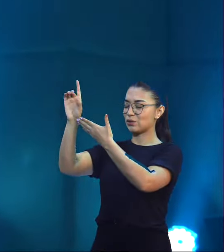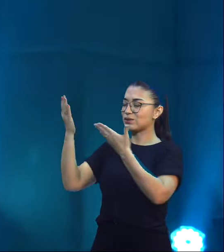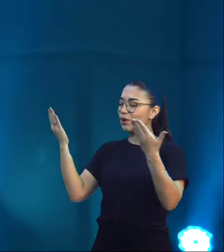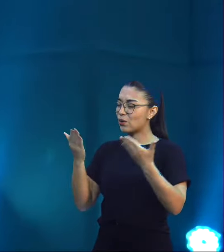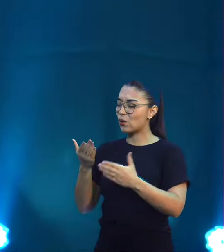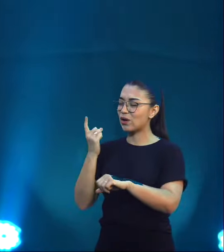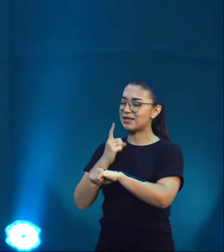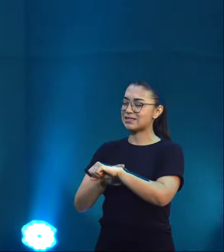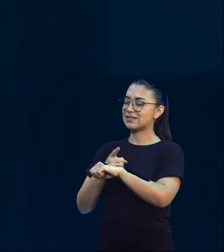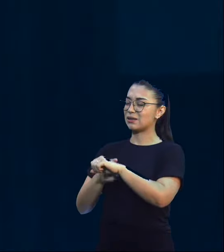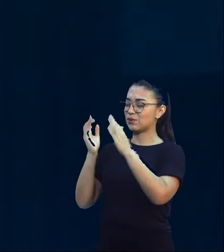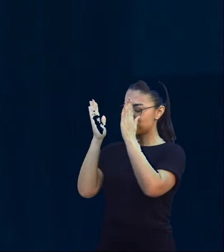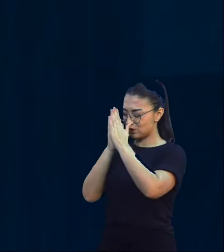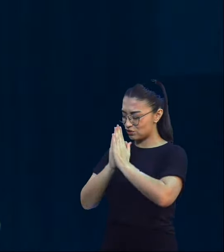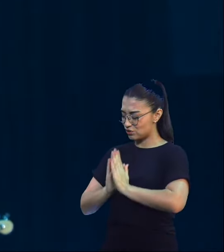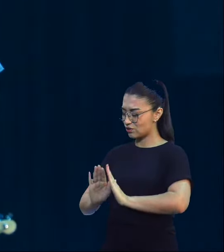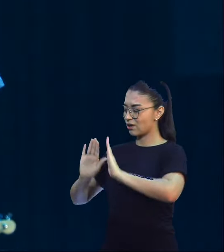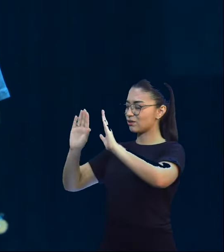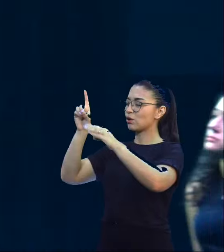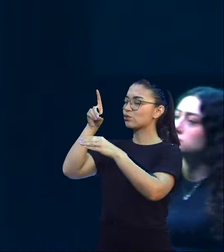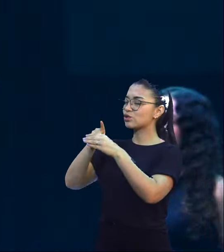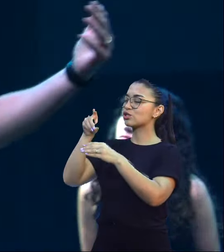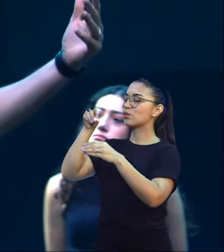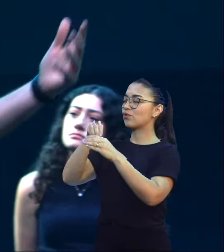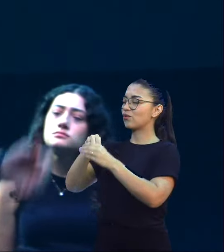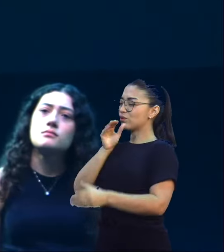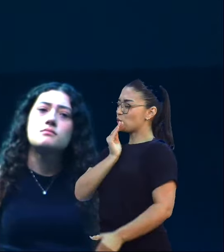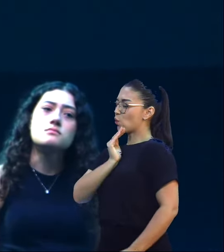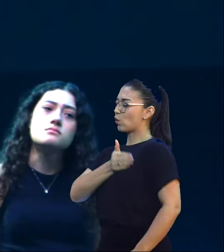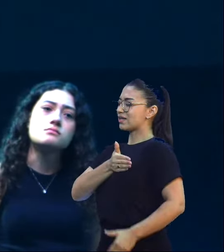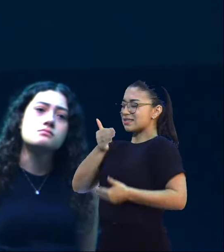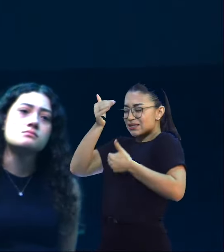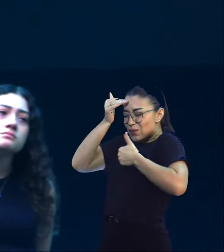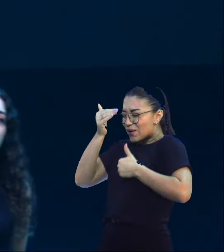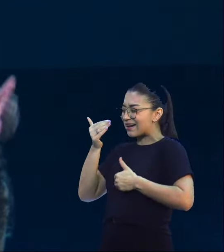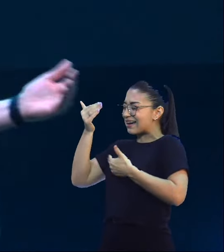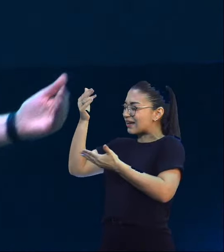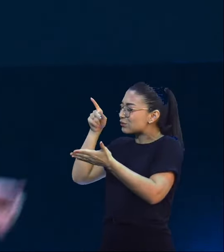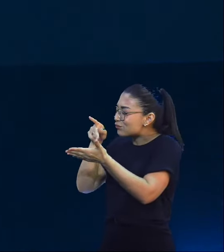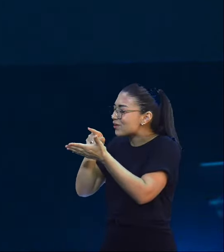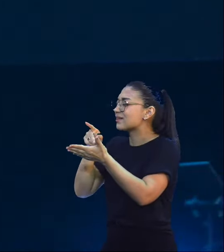tempo onde a gente te adora com os nossos dízimos e ofertas, com o coração grato por tudo que o Senhor fez,